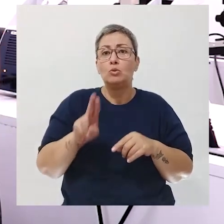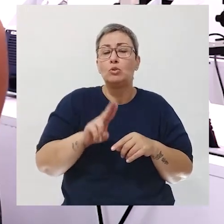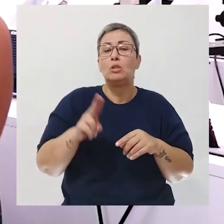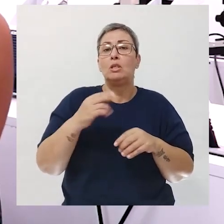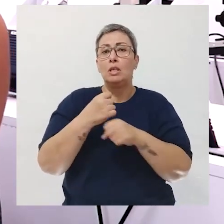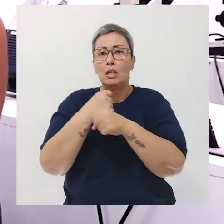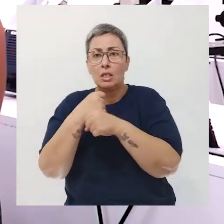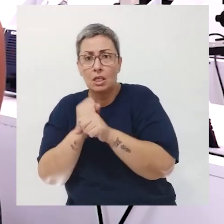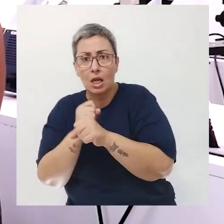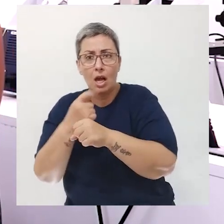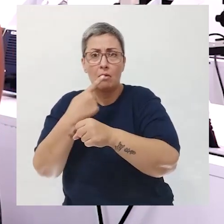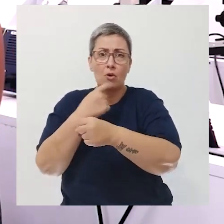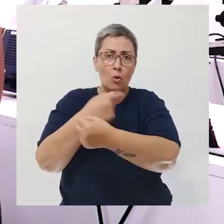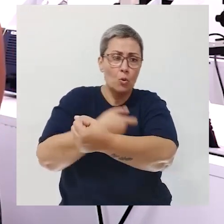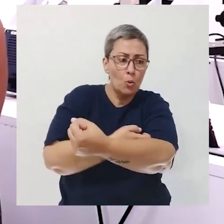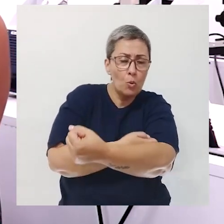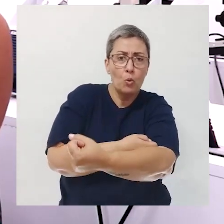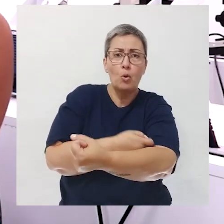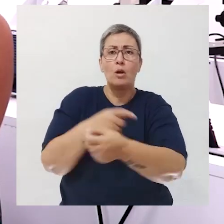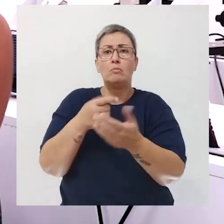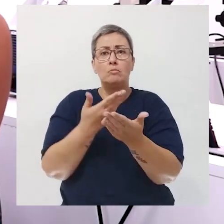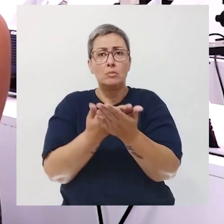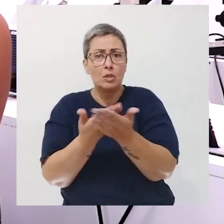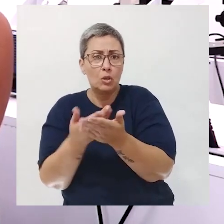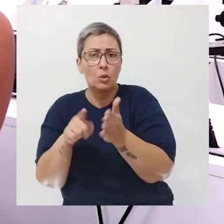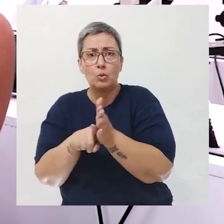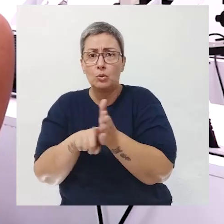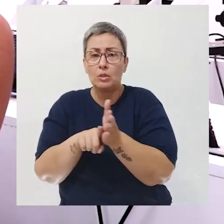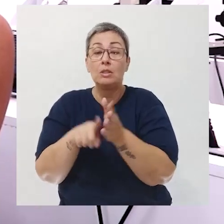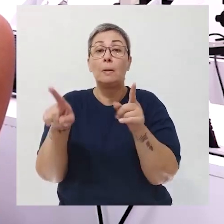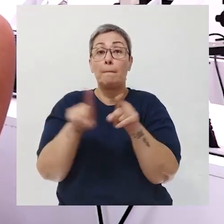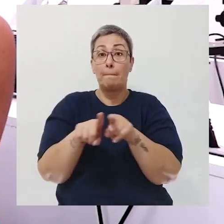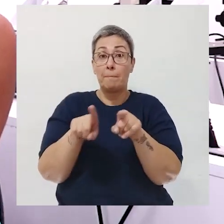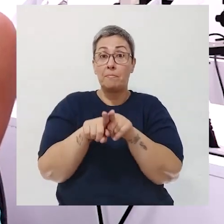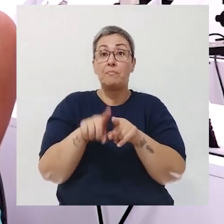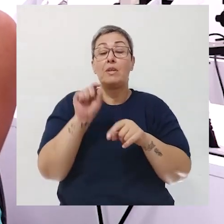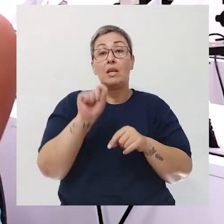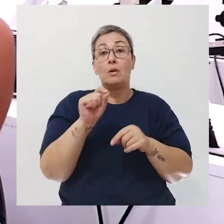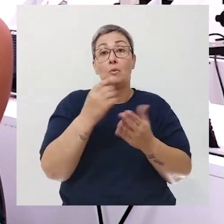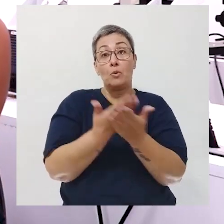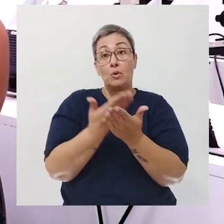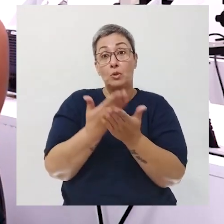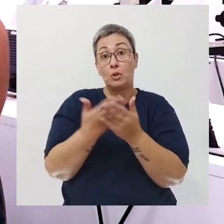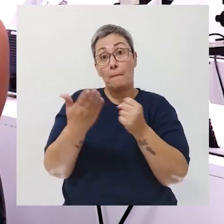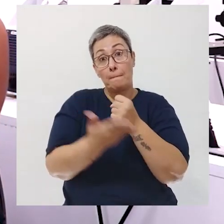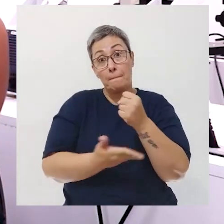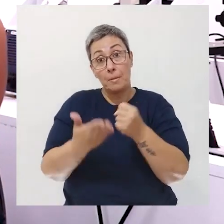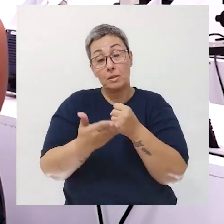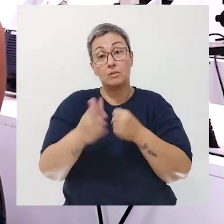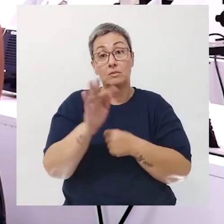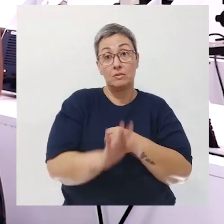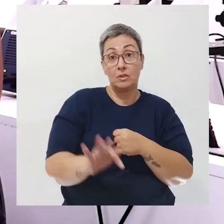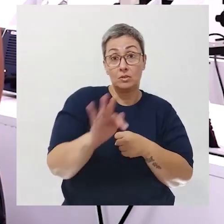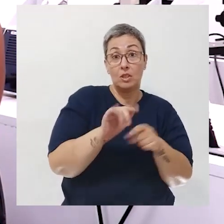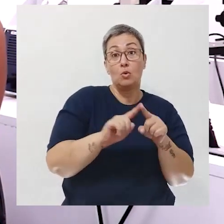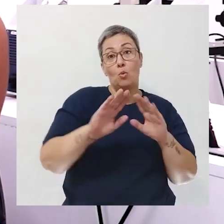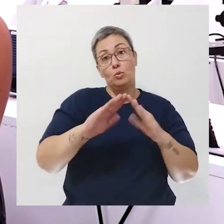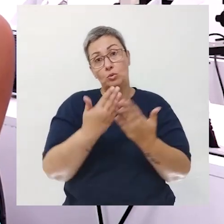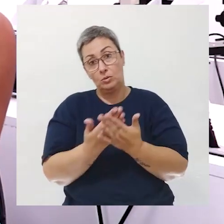utilizado, tanto no laboratórios, análises clínicas, laboratórios de pesquisa e também para estudo básico